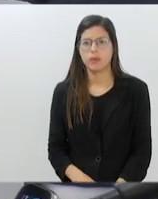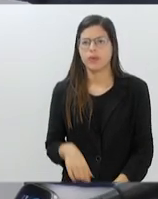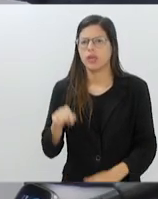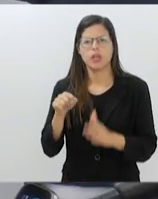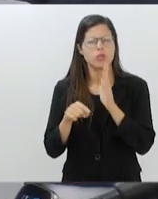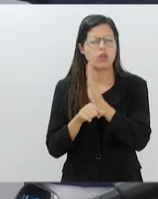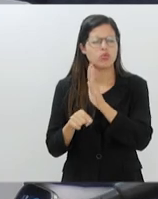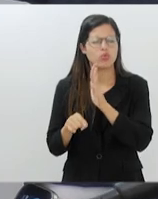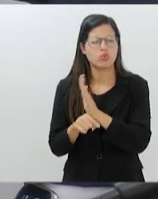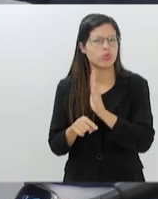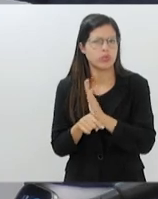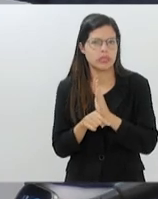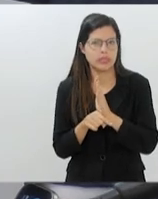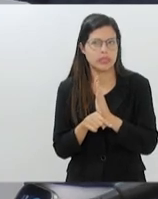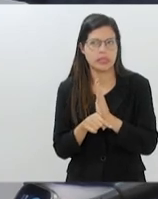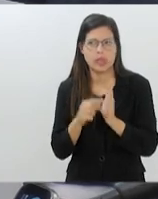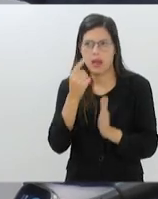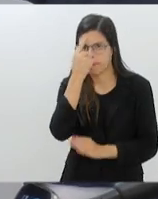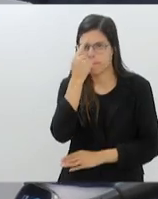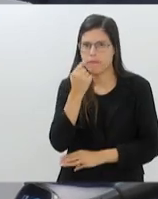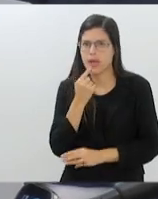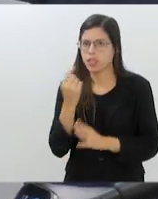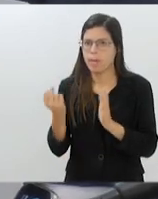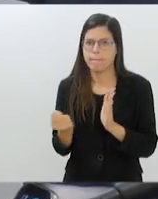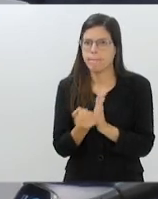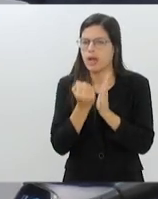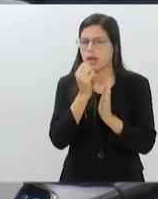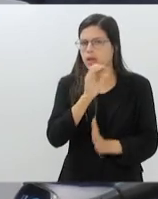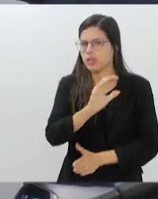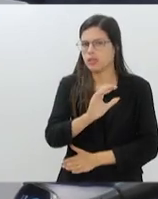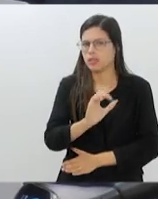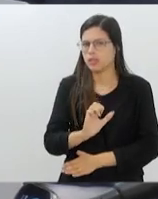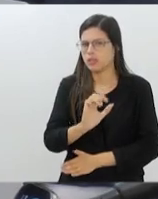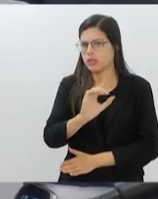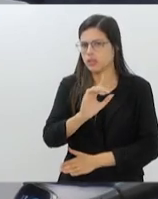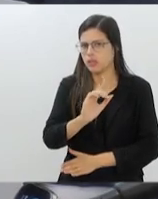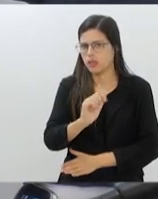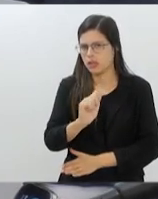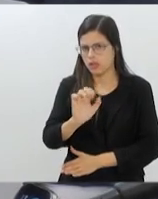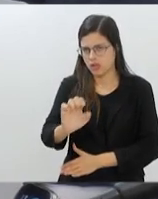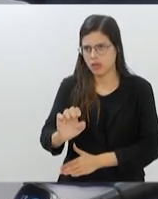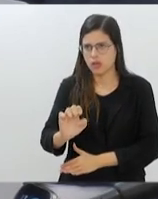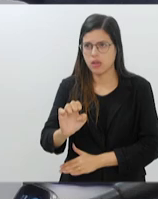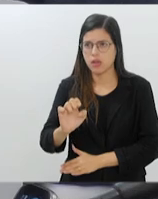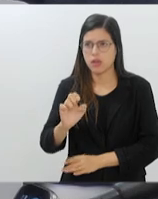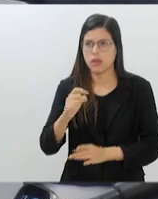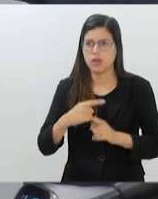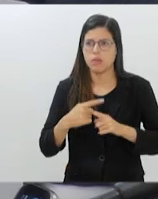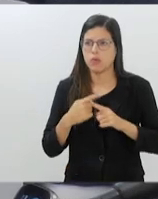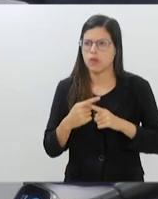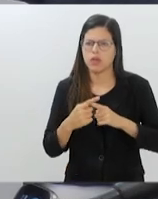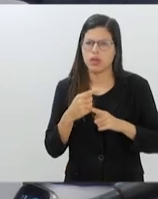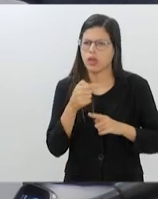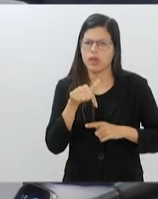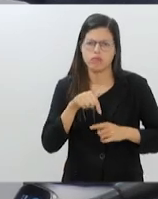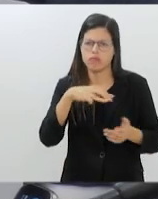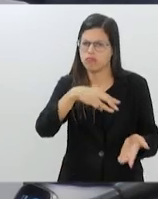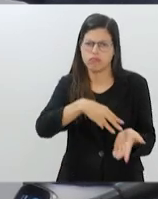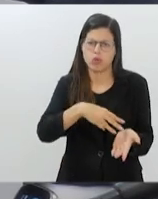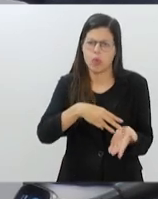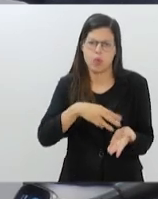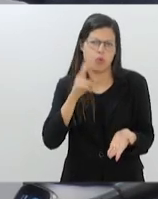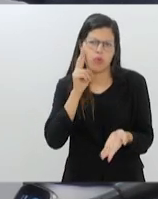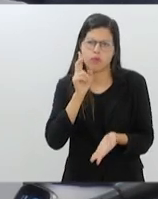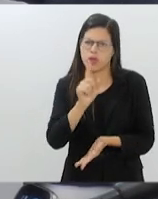a a a imagem a marca da cedi Pois é ex se nem veiculado na Avenida é cedi ninguém vê só quem entra no